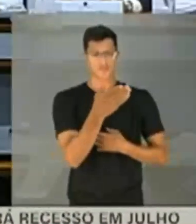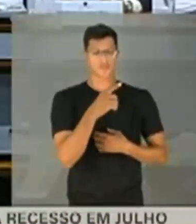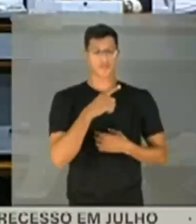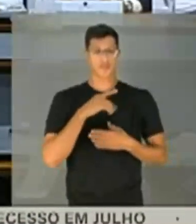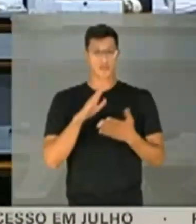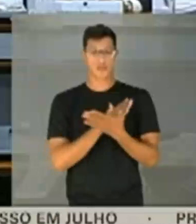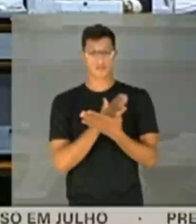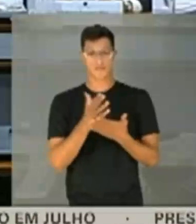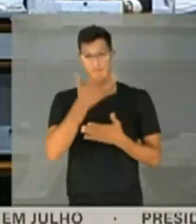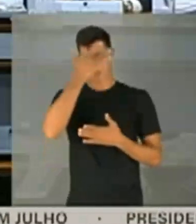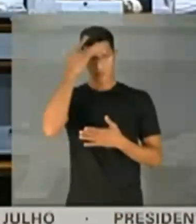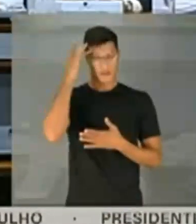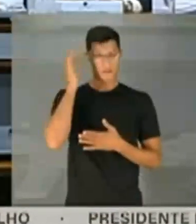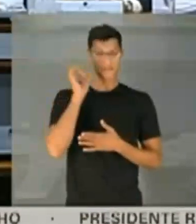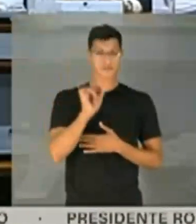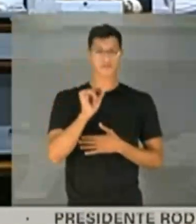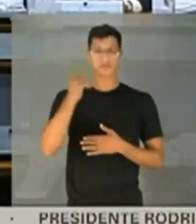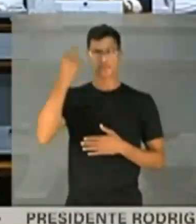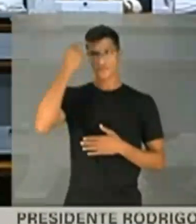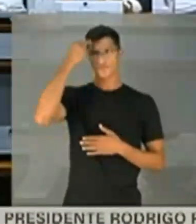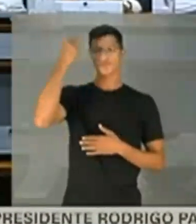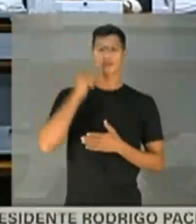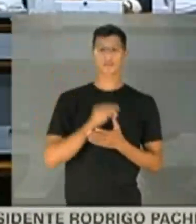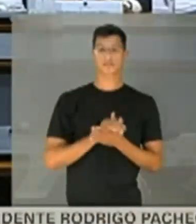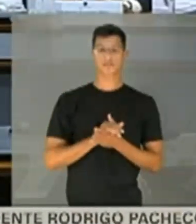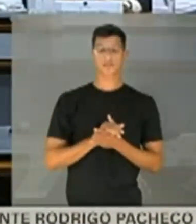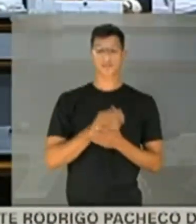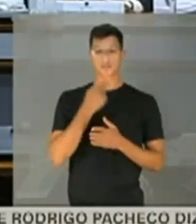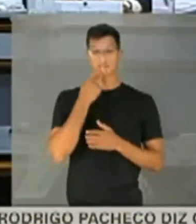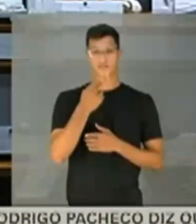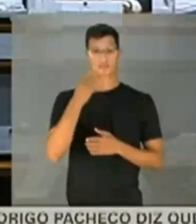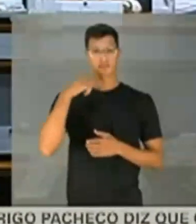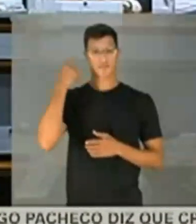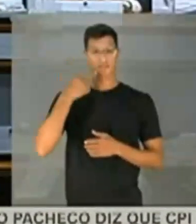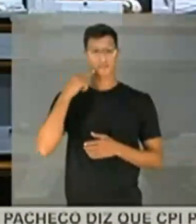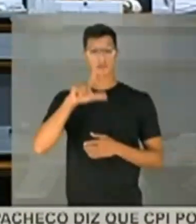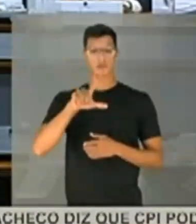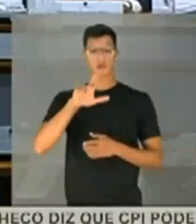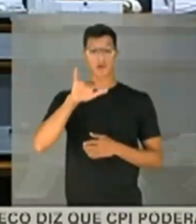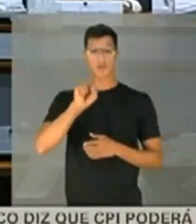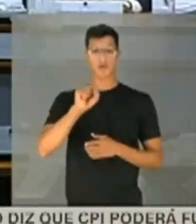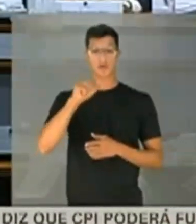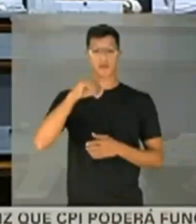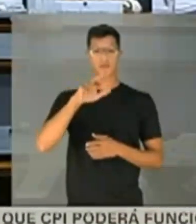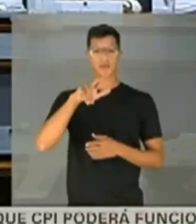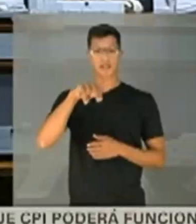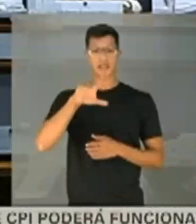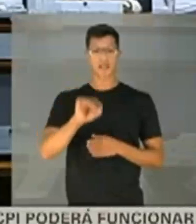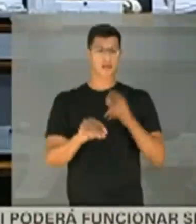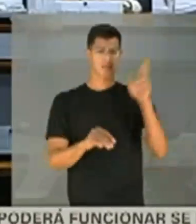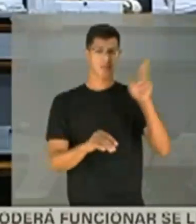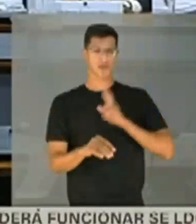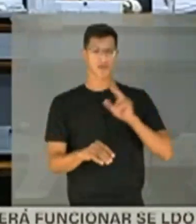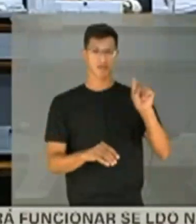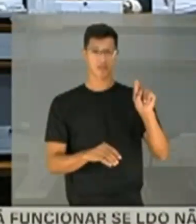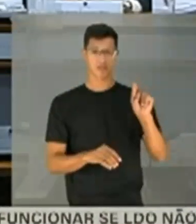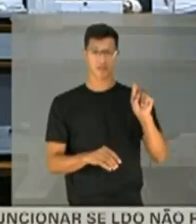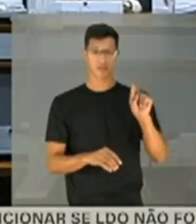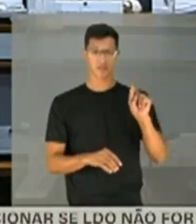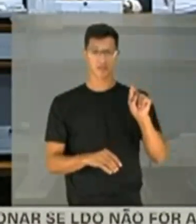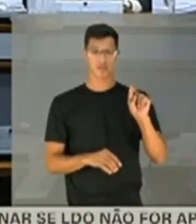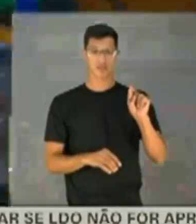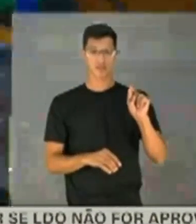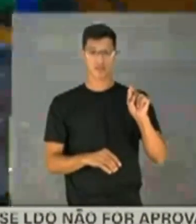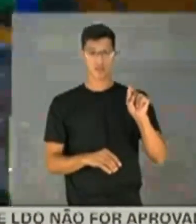algumas pessoas, né? O que vem à sua cabeça? Aí falou deputado Luiz Miranda. O que foi que o senhor respondeu? Deputado